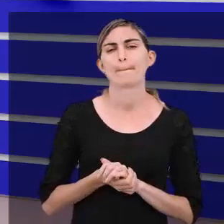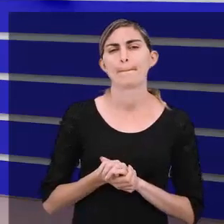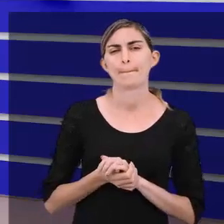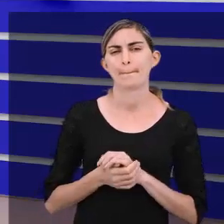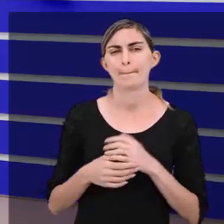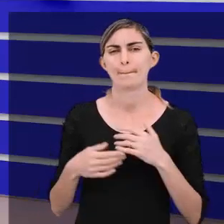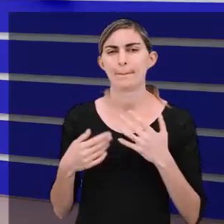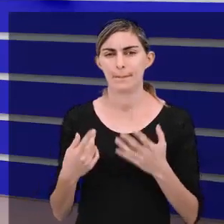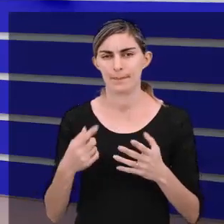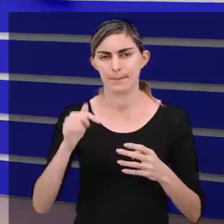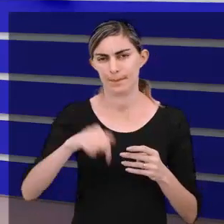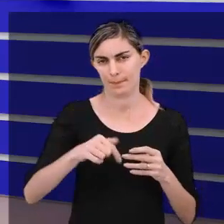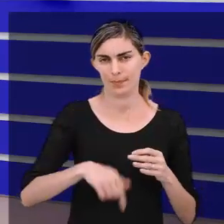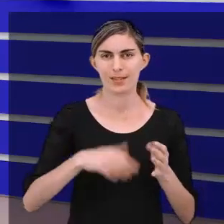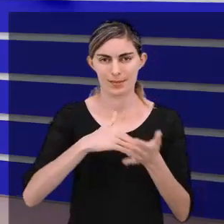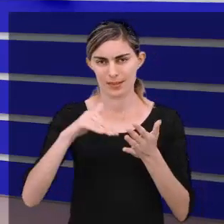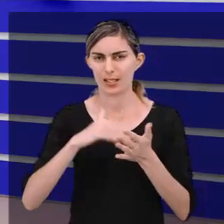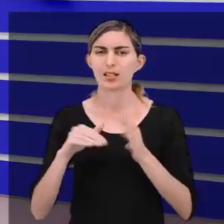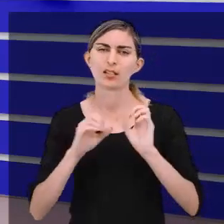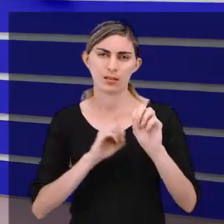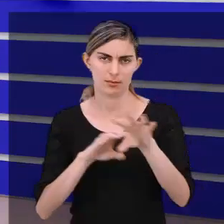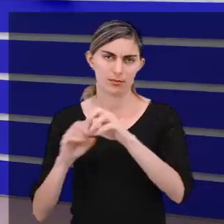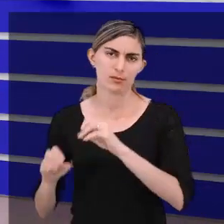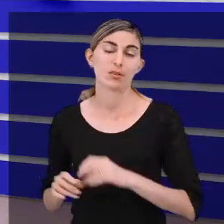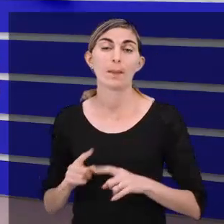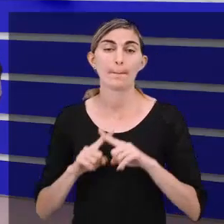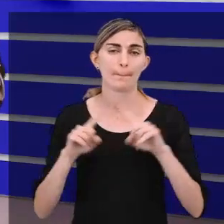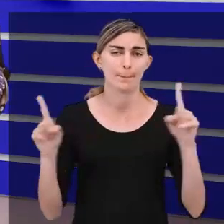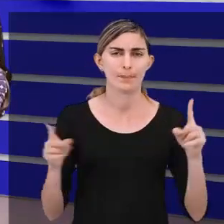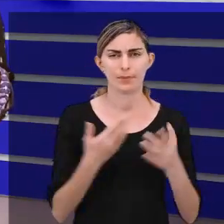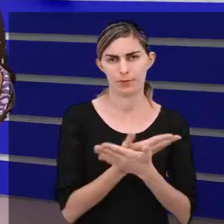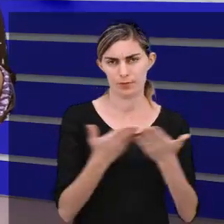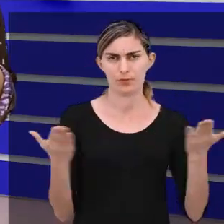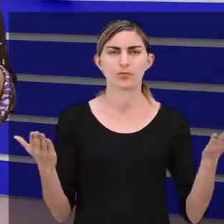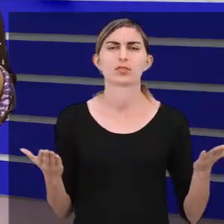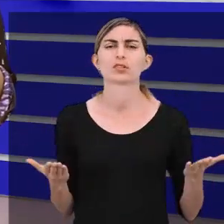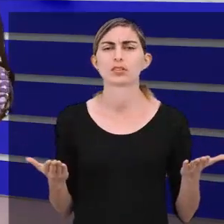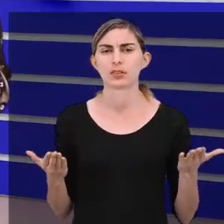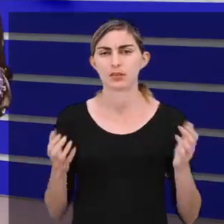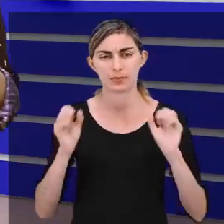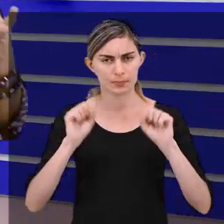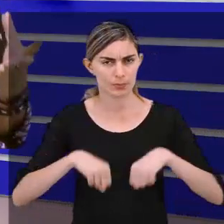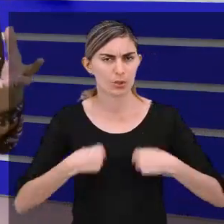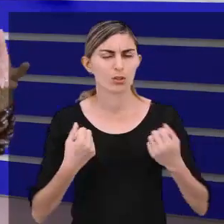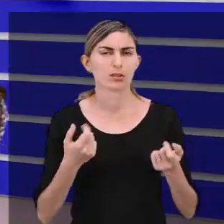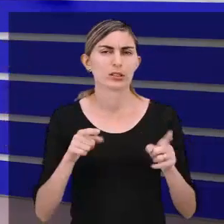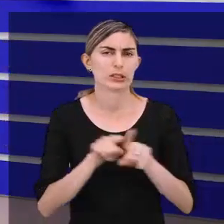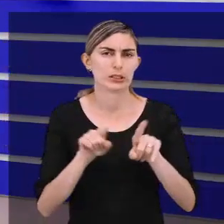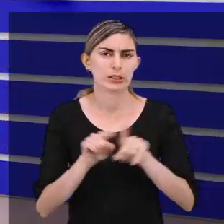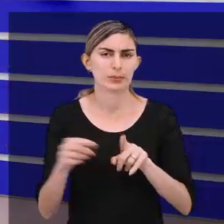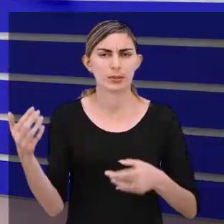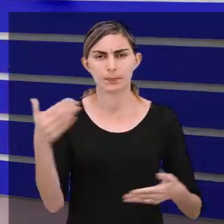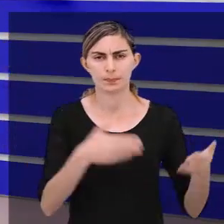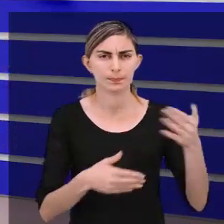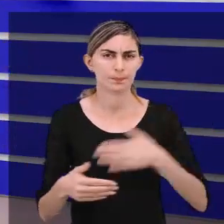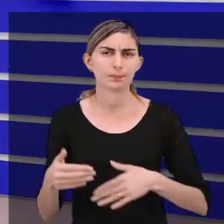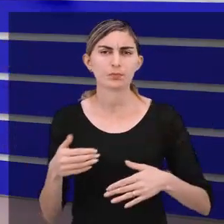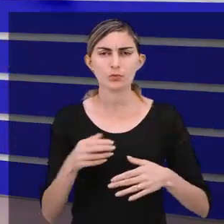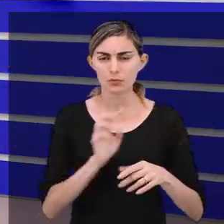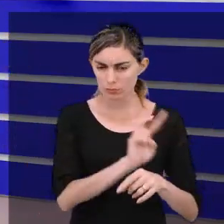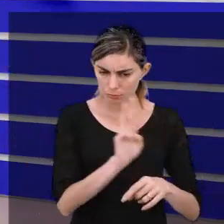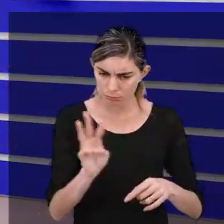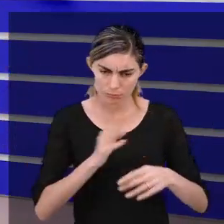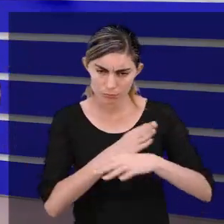né, pela Secretaria de Educação, mas vocês, né, podem também acessar, e esse conhecimento não fica